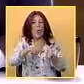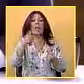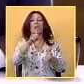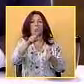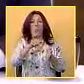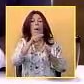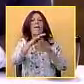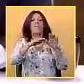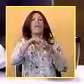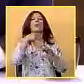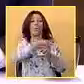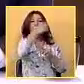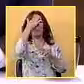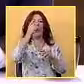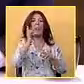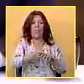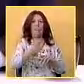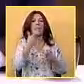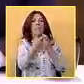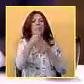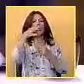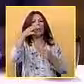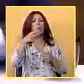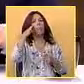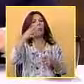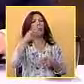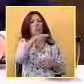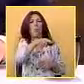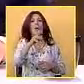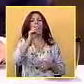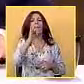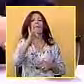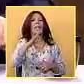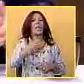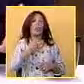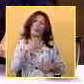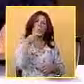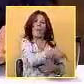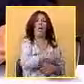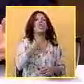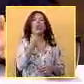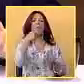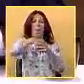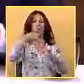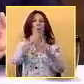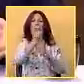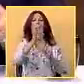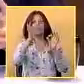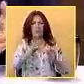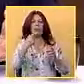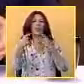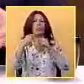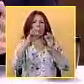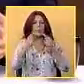vossa opinião deve ser referendado? Obviamente deve ser referendado. Atenção, eu não estou a dizer que vamos votar contra, mas é preciso discutir. As pessoas